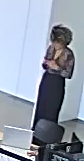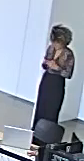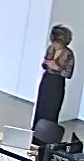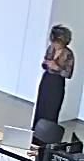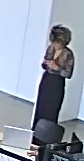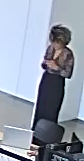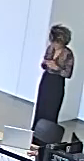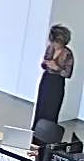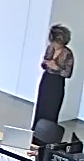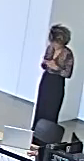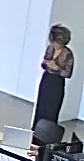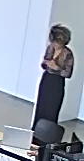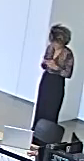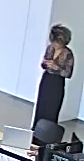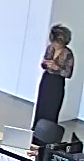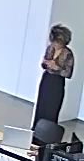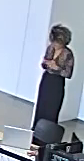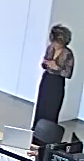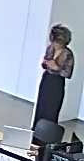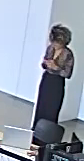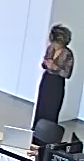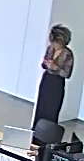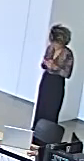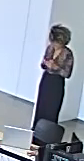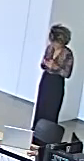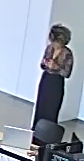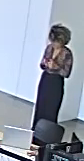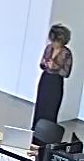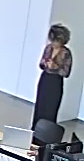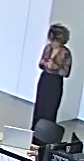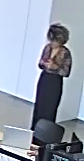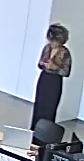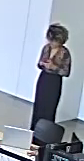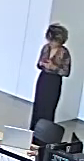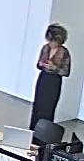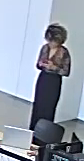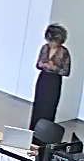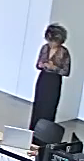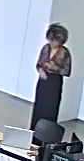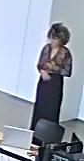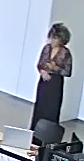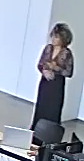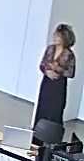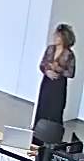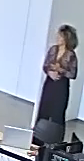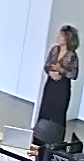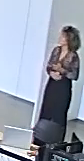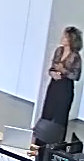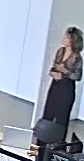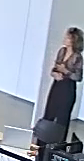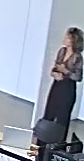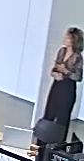presença marcante, próxima, simples e alegre no meio do povo.